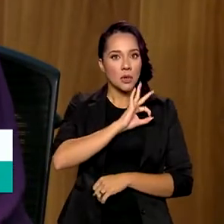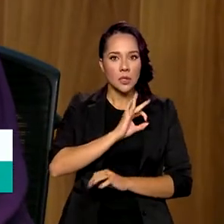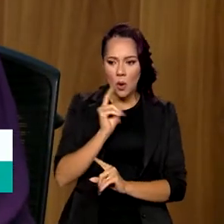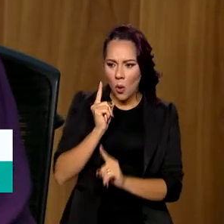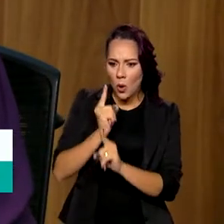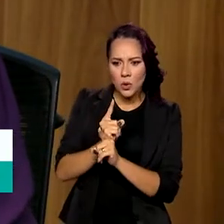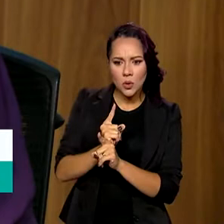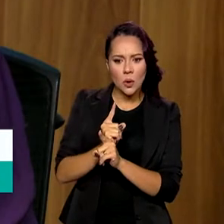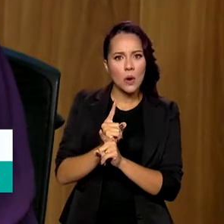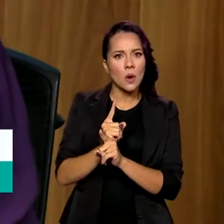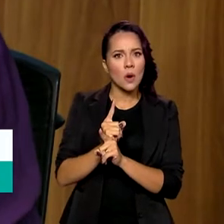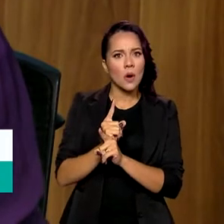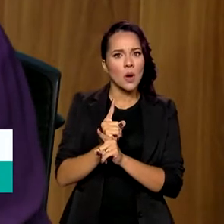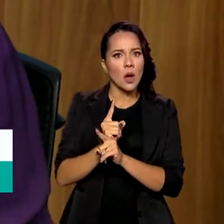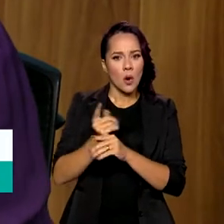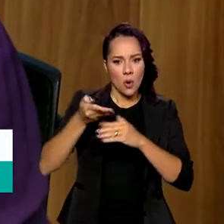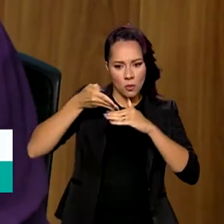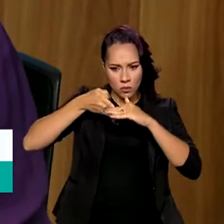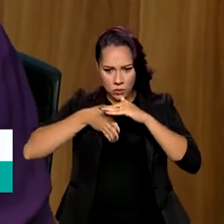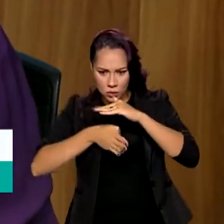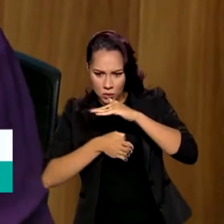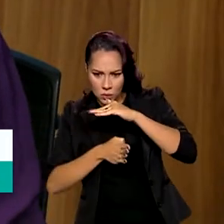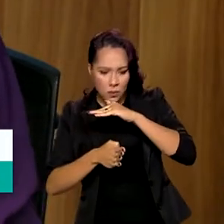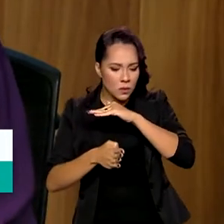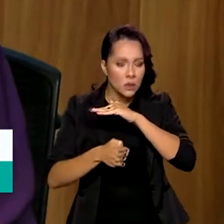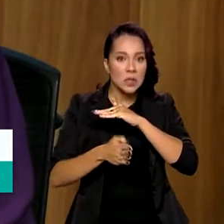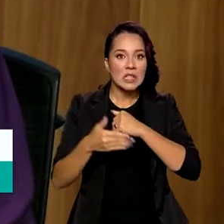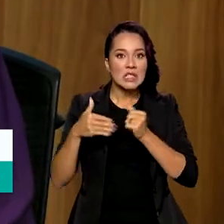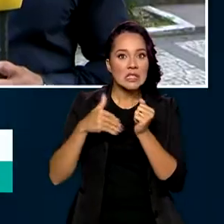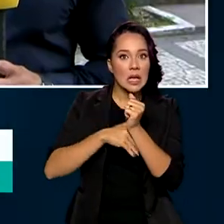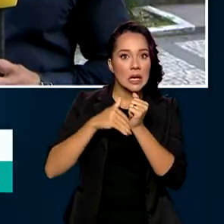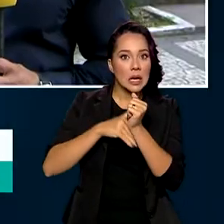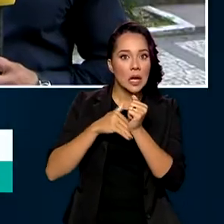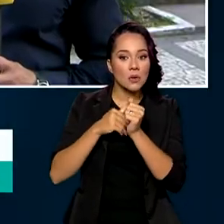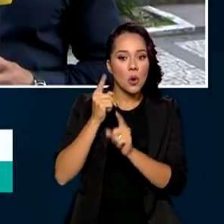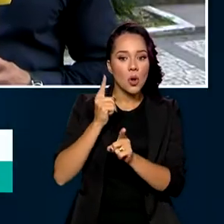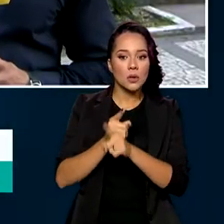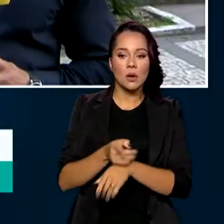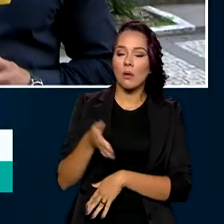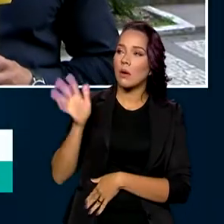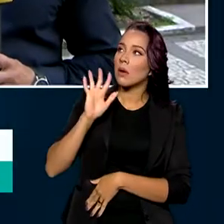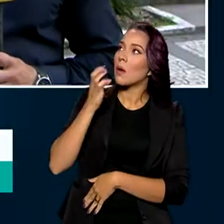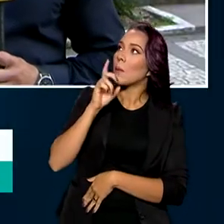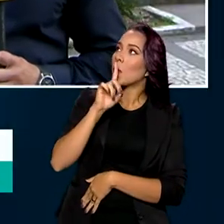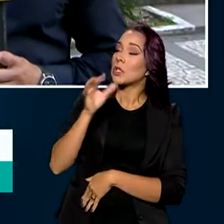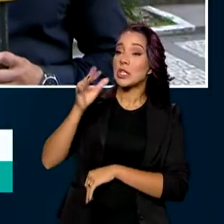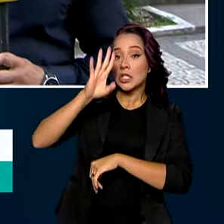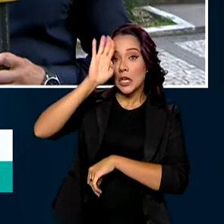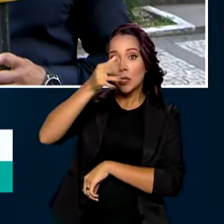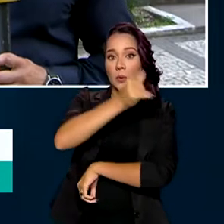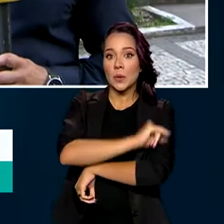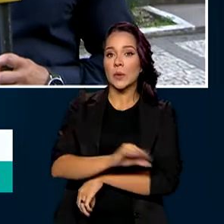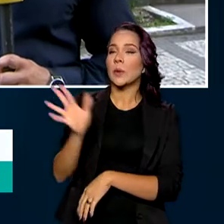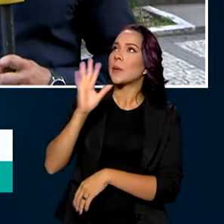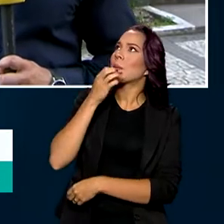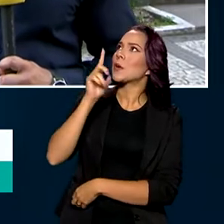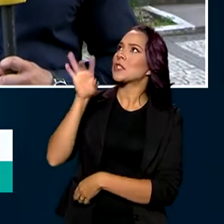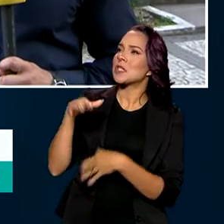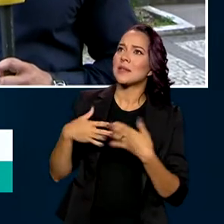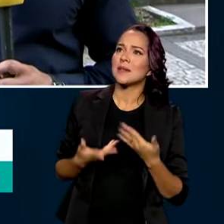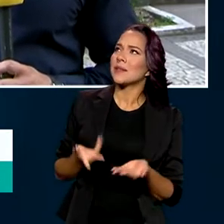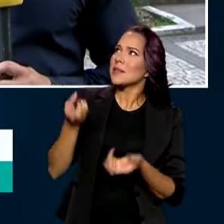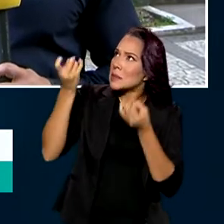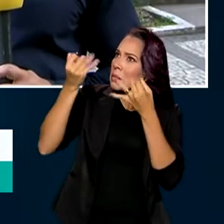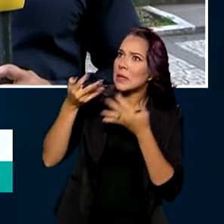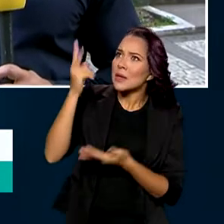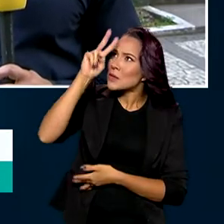policiais encontraram uma passagem secreta no local Thiago Pimenta está com a gente direto da capital Fluminense Bom dia Tiago